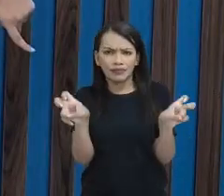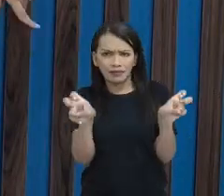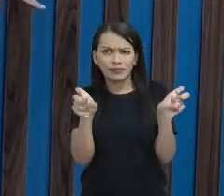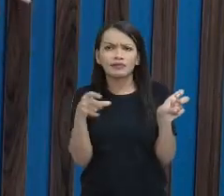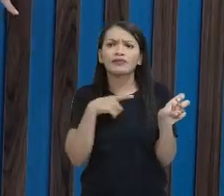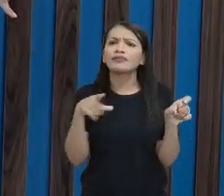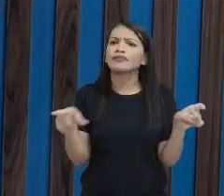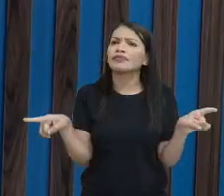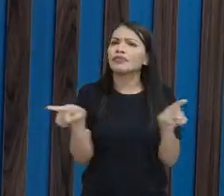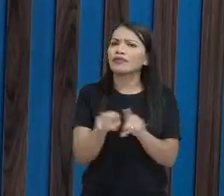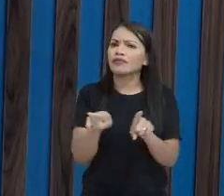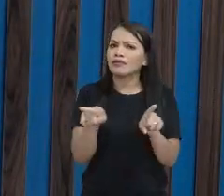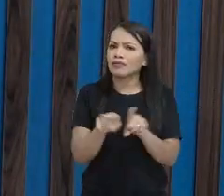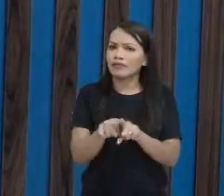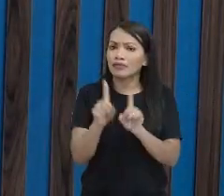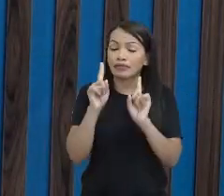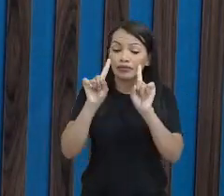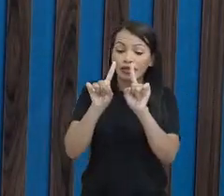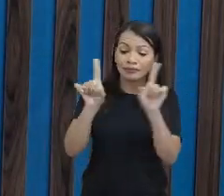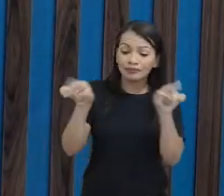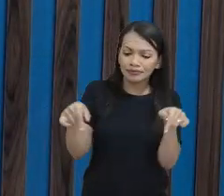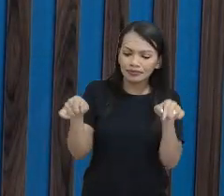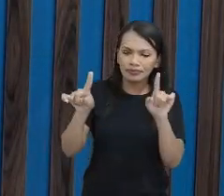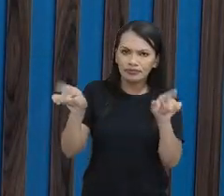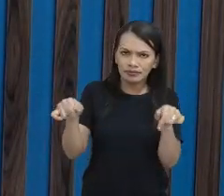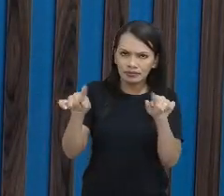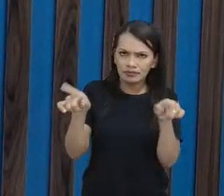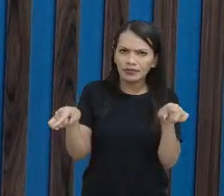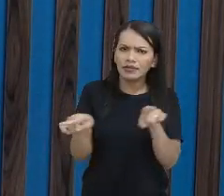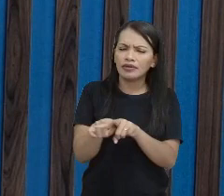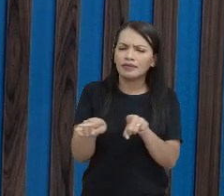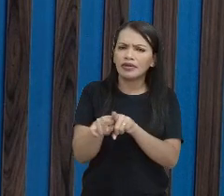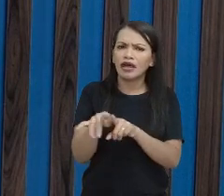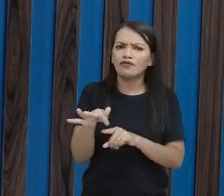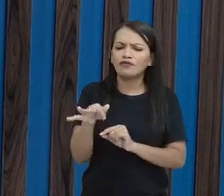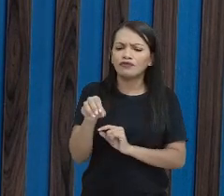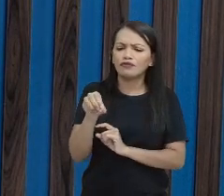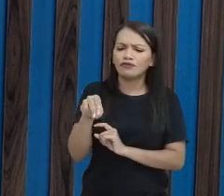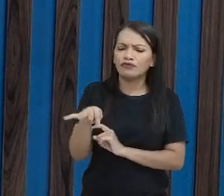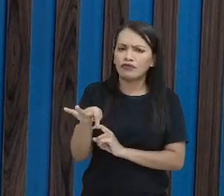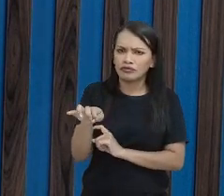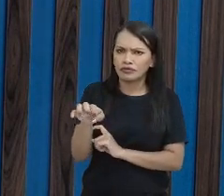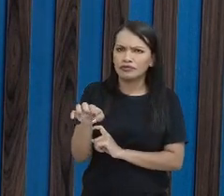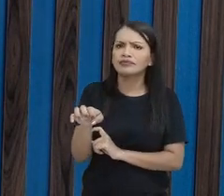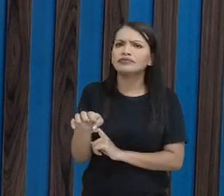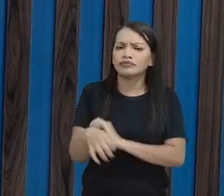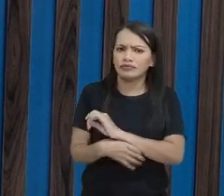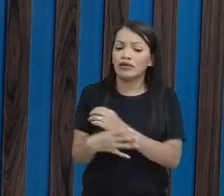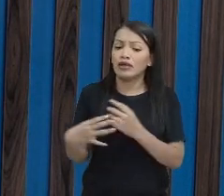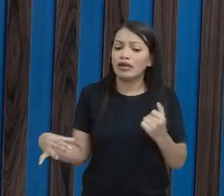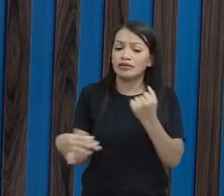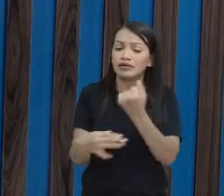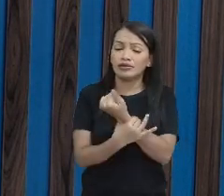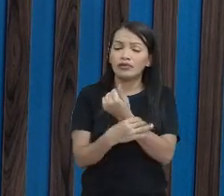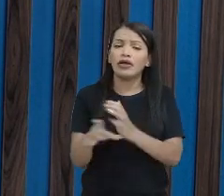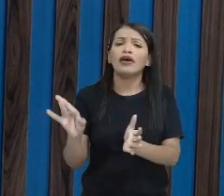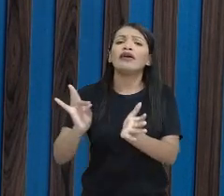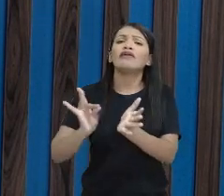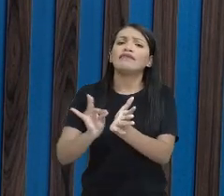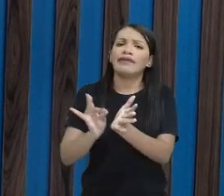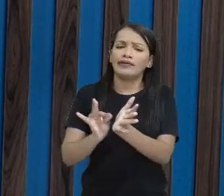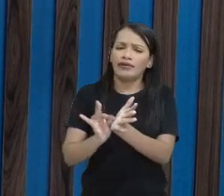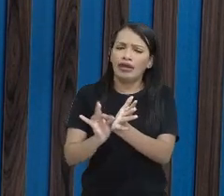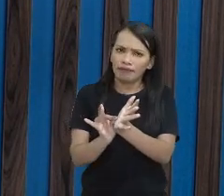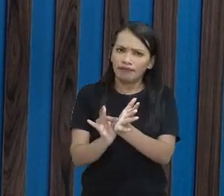a fonte, tá certo? De onde veio. O uso da citação assegura a veracidade,